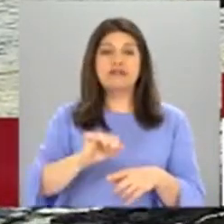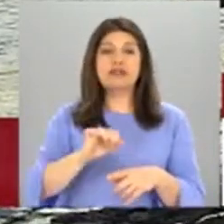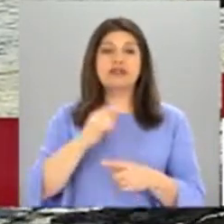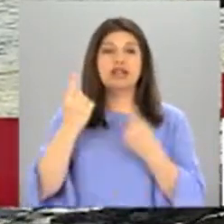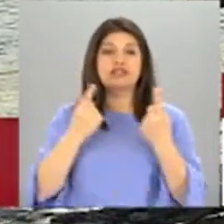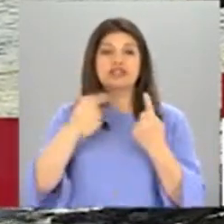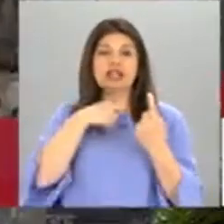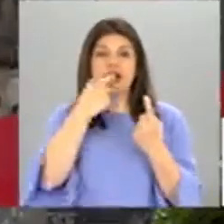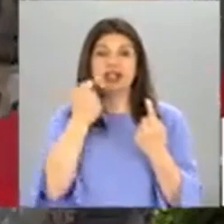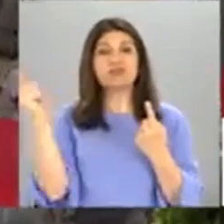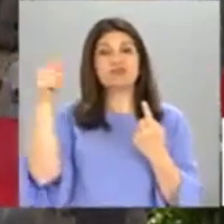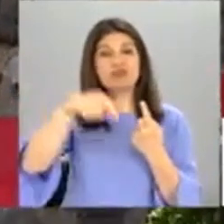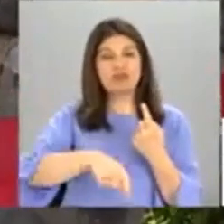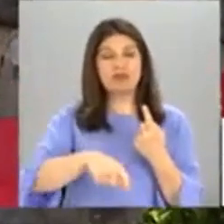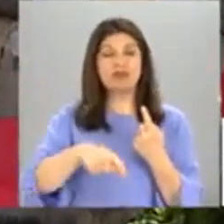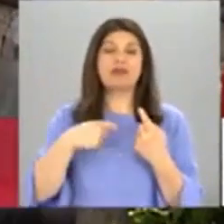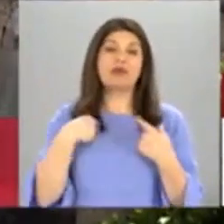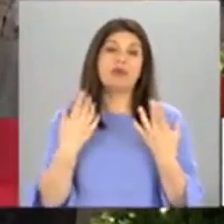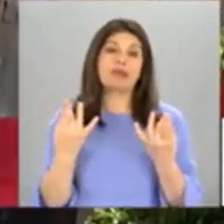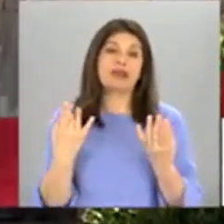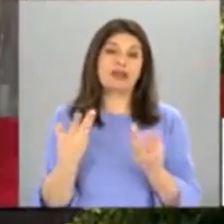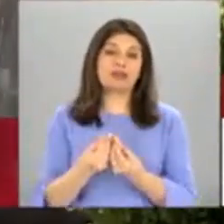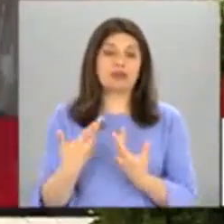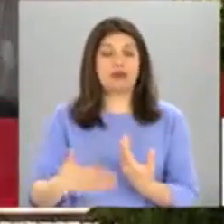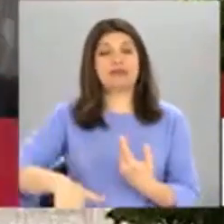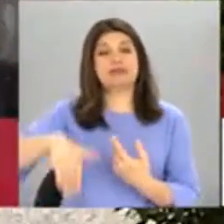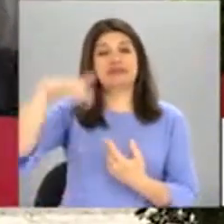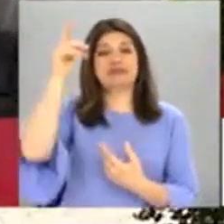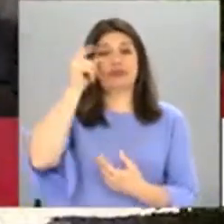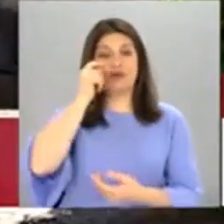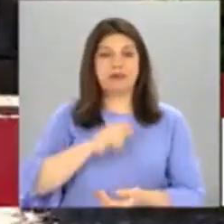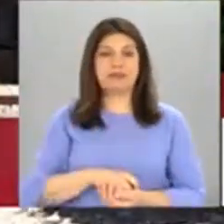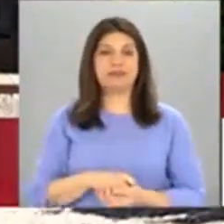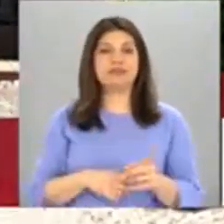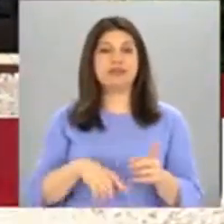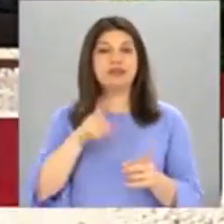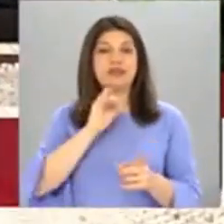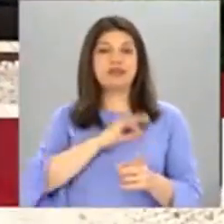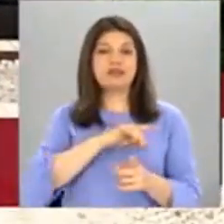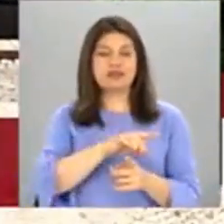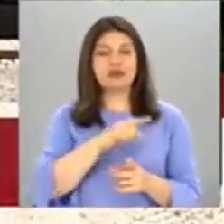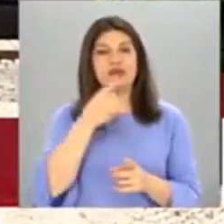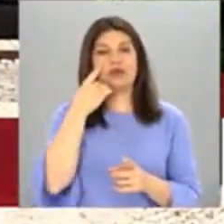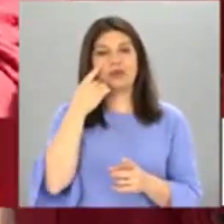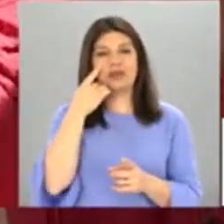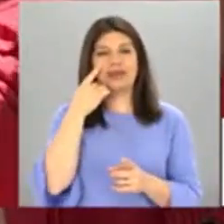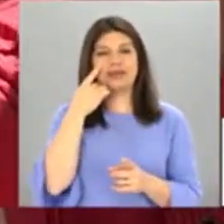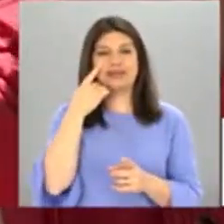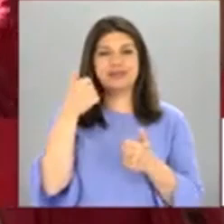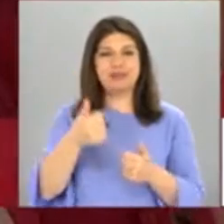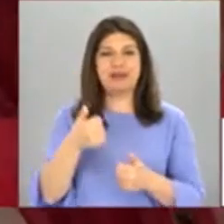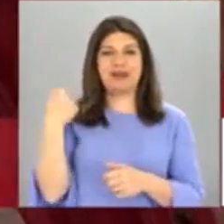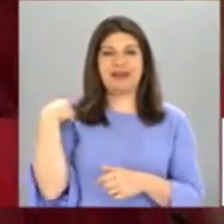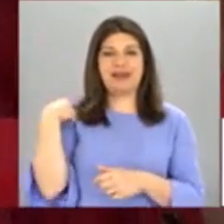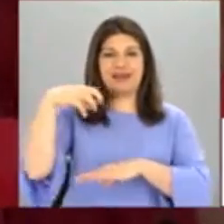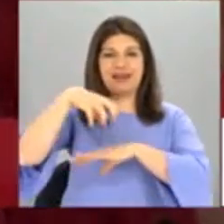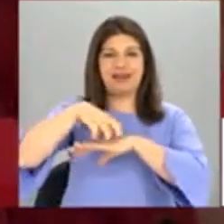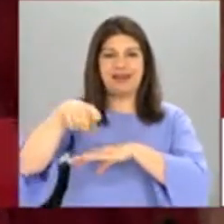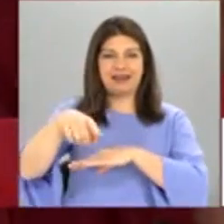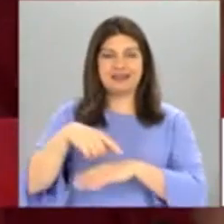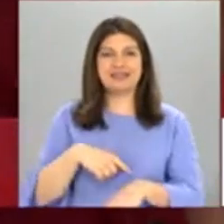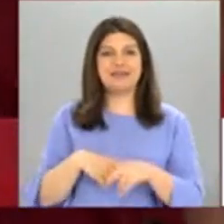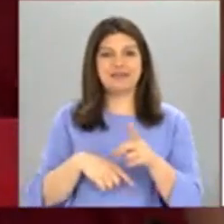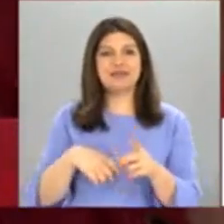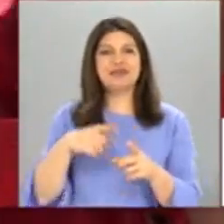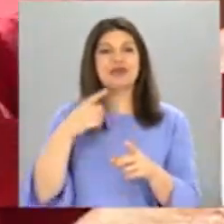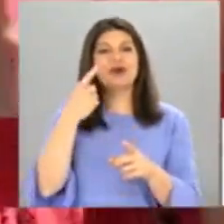os homens, não é? Maria da Conceição conheceu todos os cantos à casa. Acompanhou de perto os últimos anos